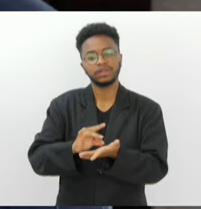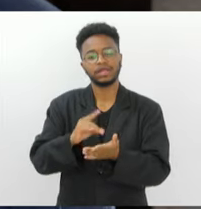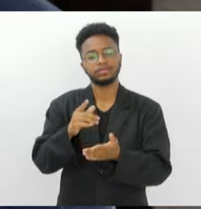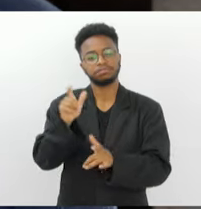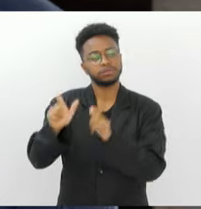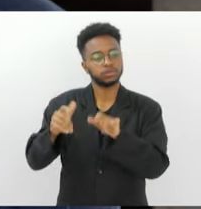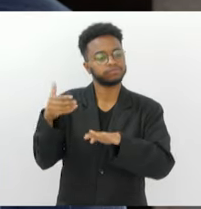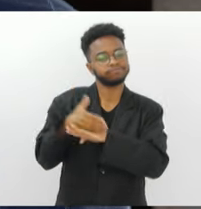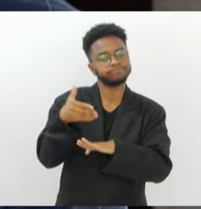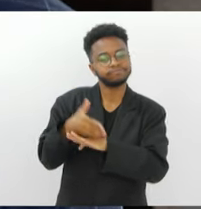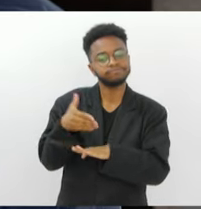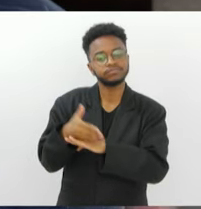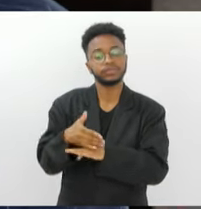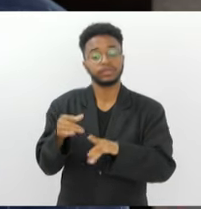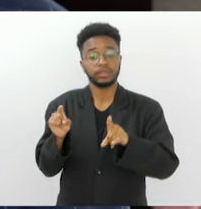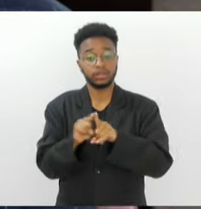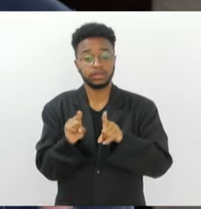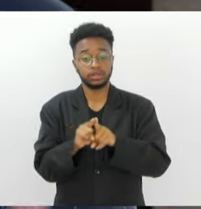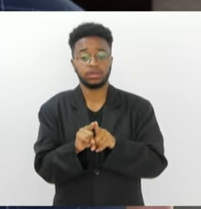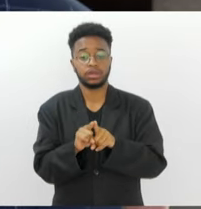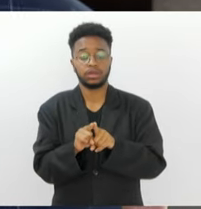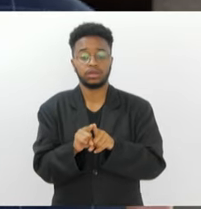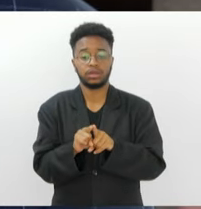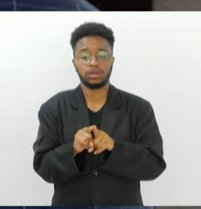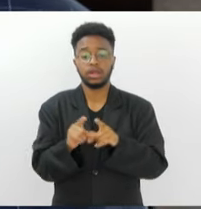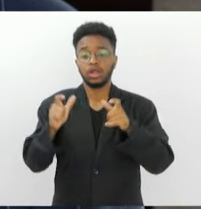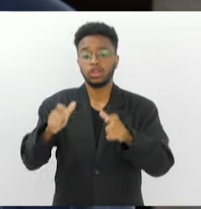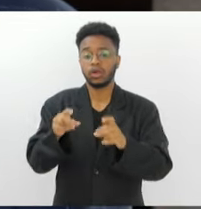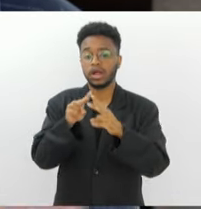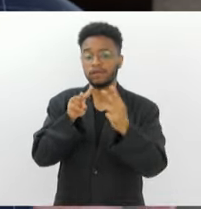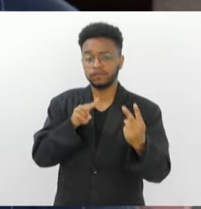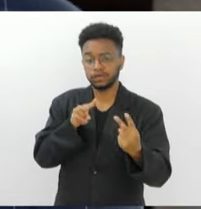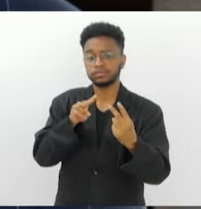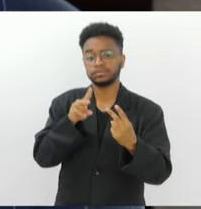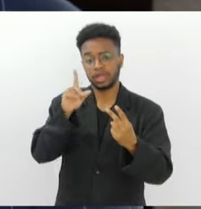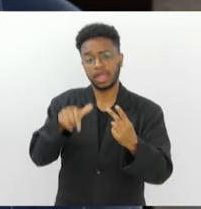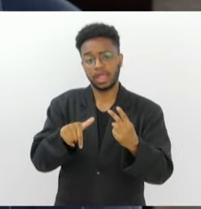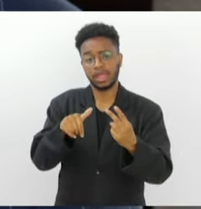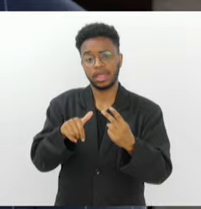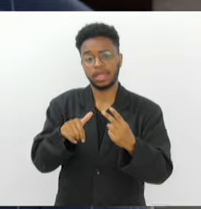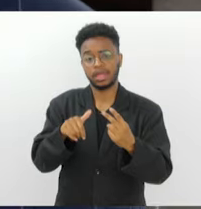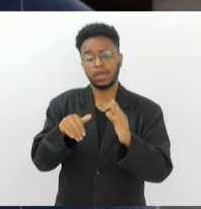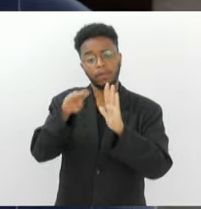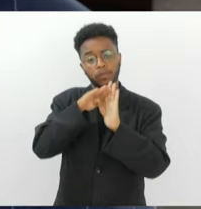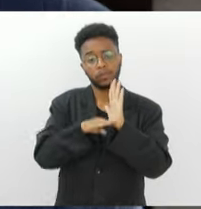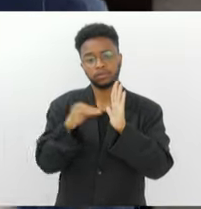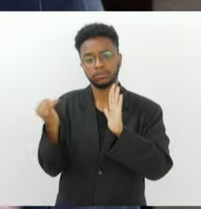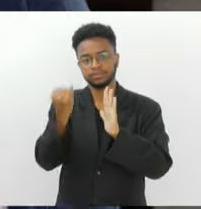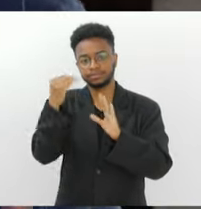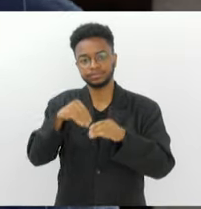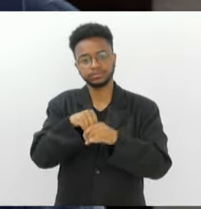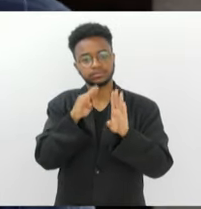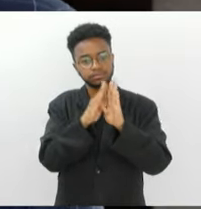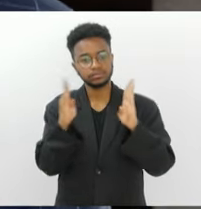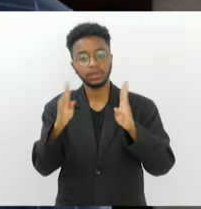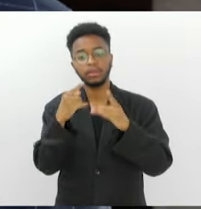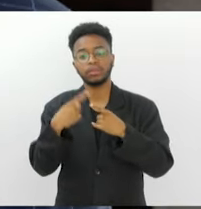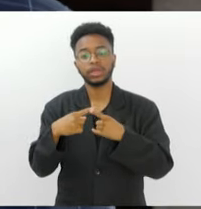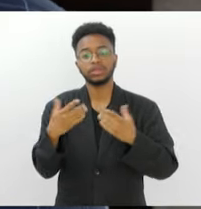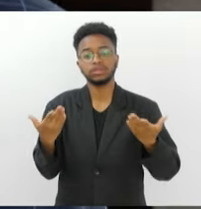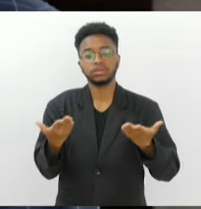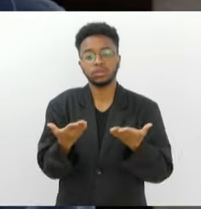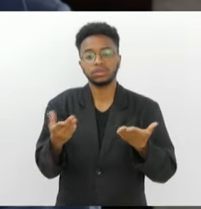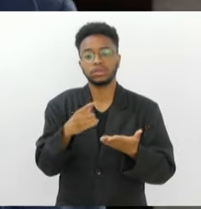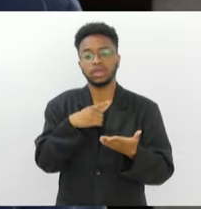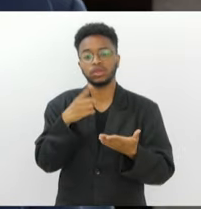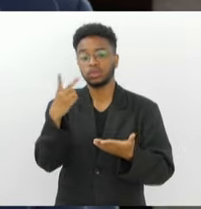acessada e o espaço da digitalização é um problema importante das bibliotecas, que hoje são sempre duas no mundo inteiro,